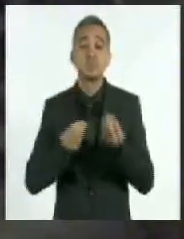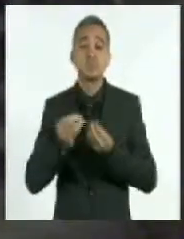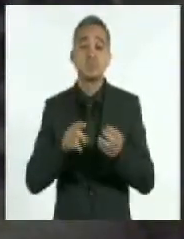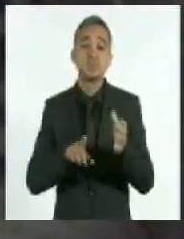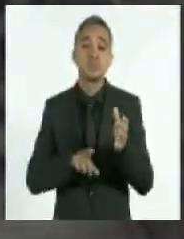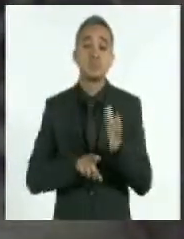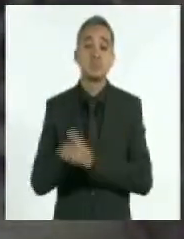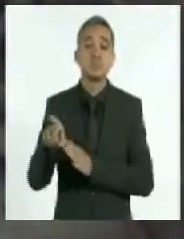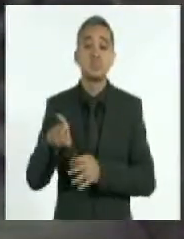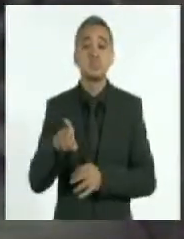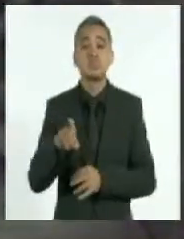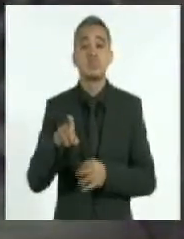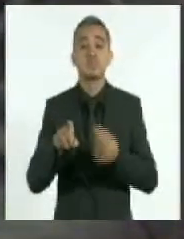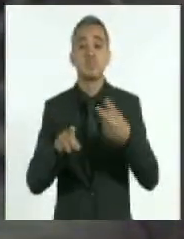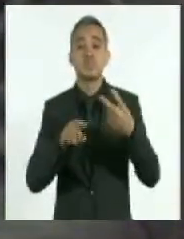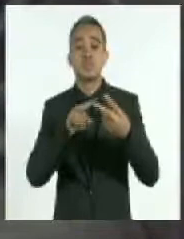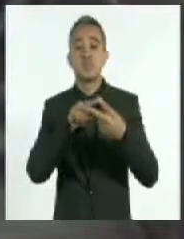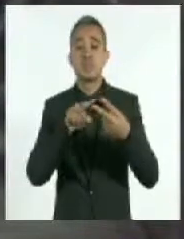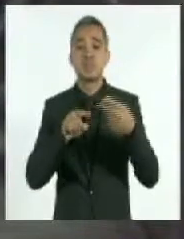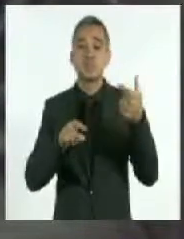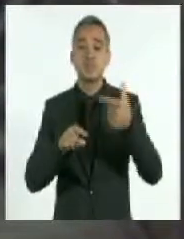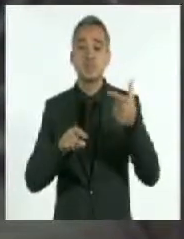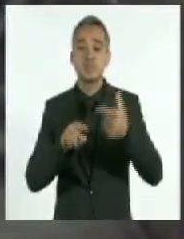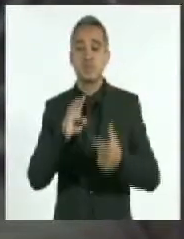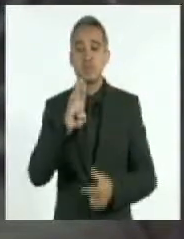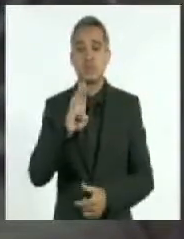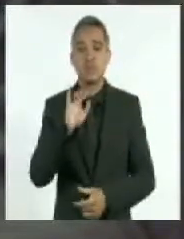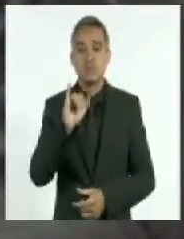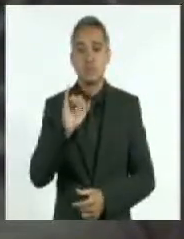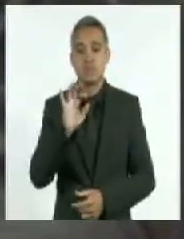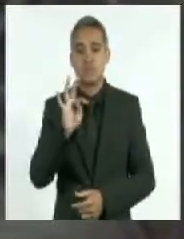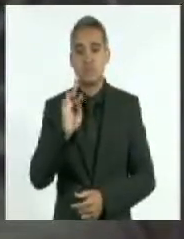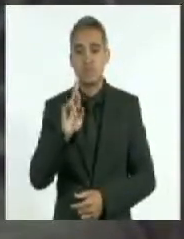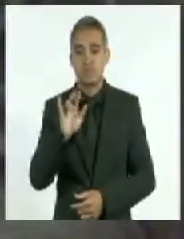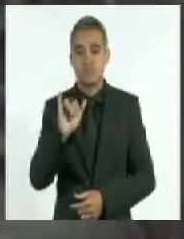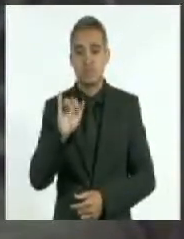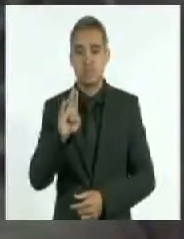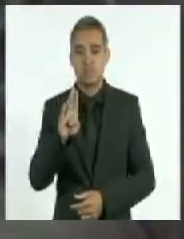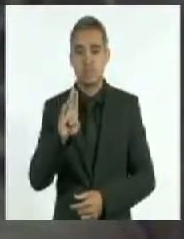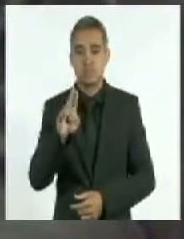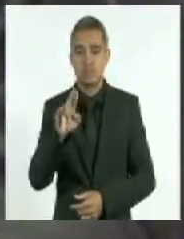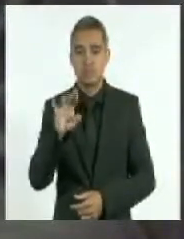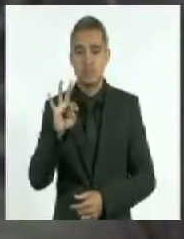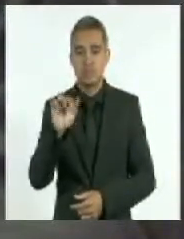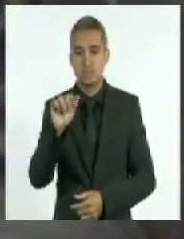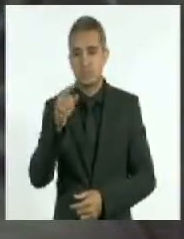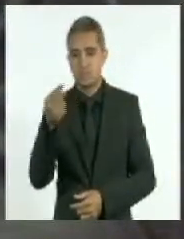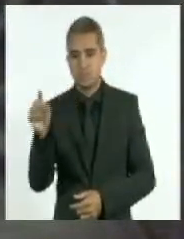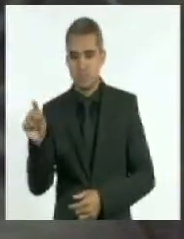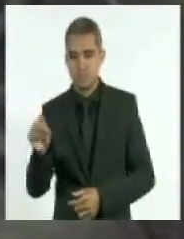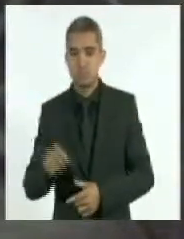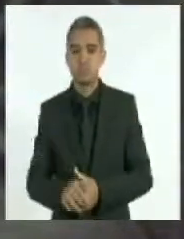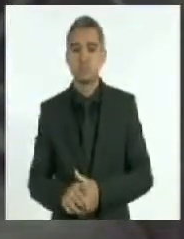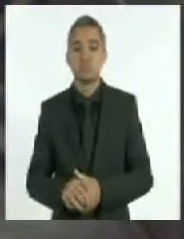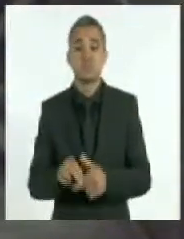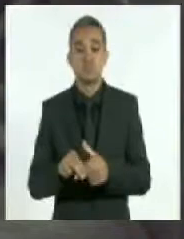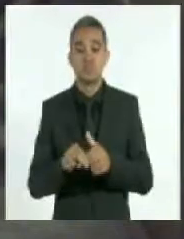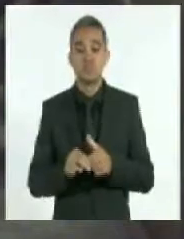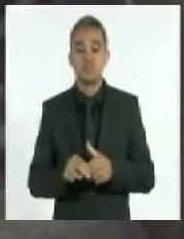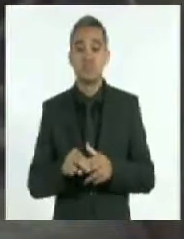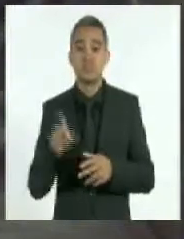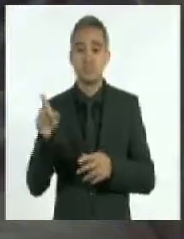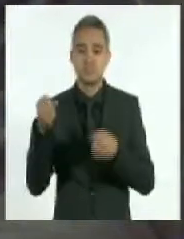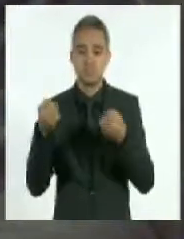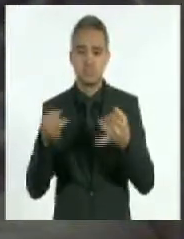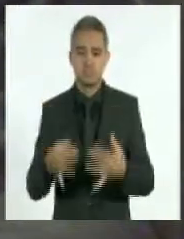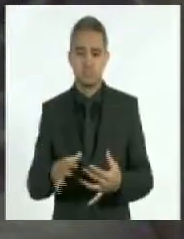bitributação, que Vossa Excelência explicou muito bem. Segundo questionamento, se colocaste que seria uma receita em